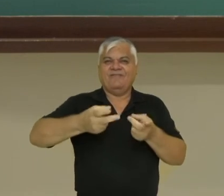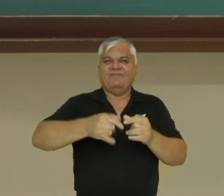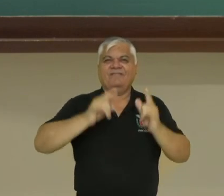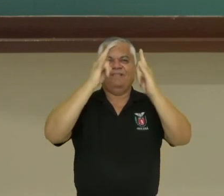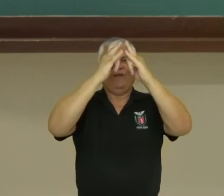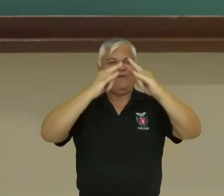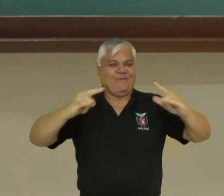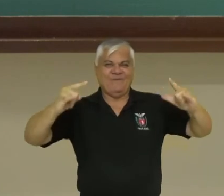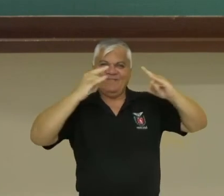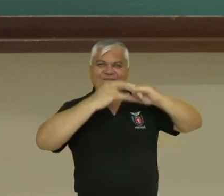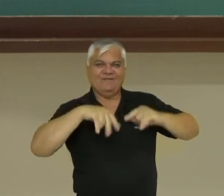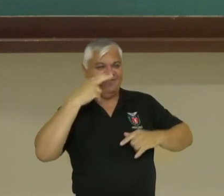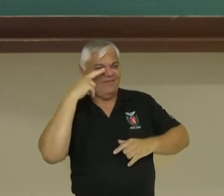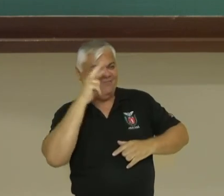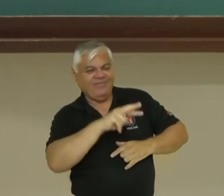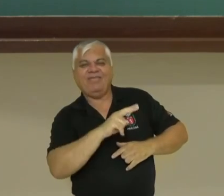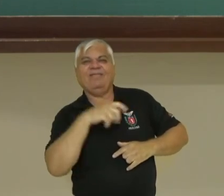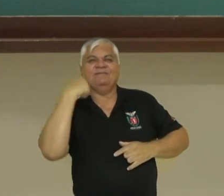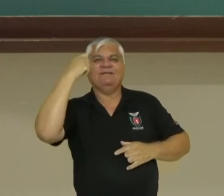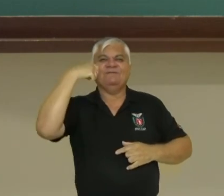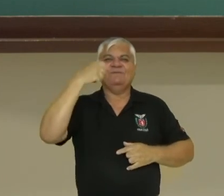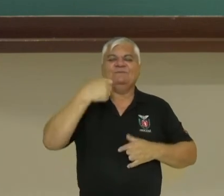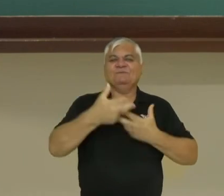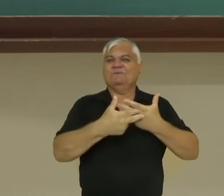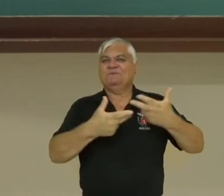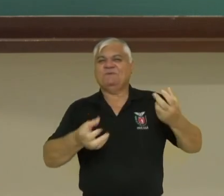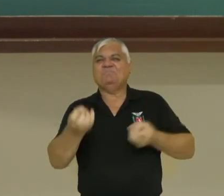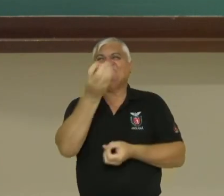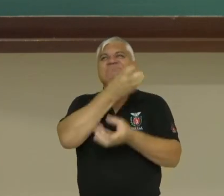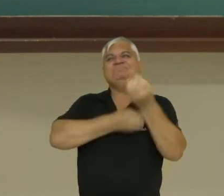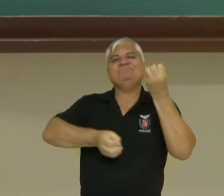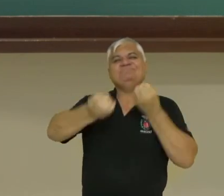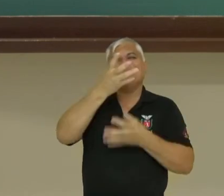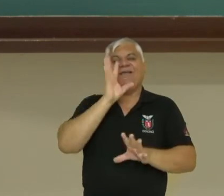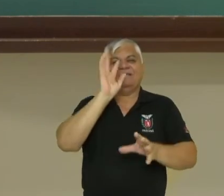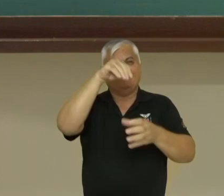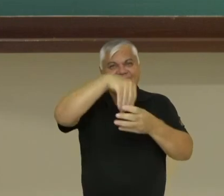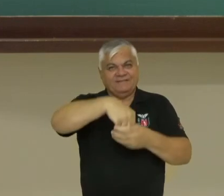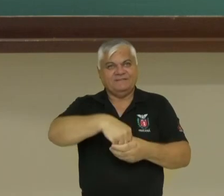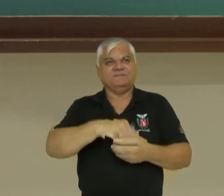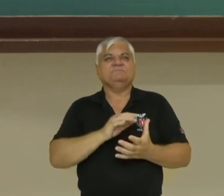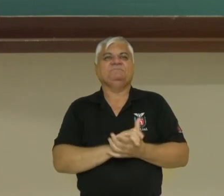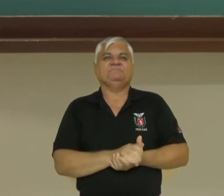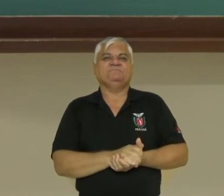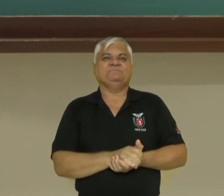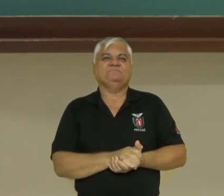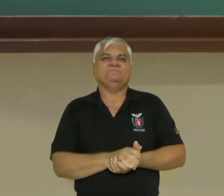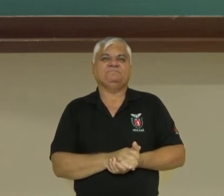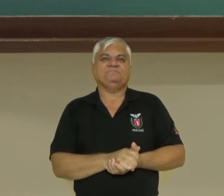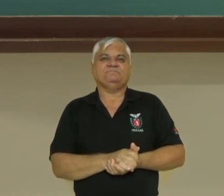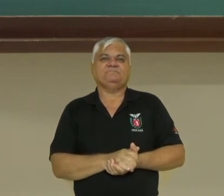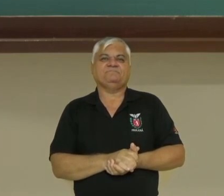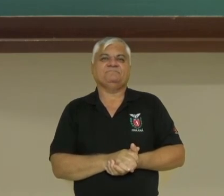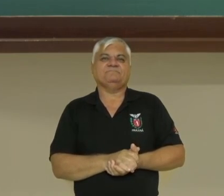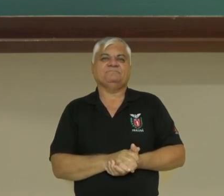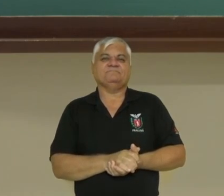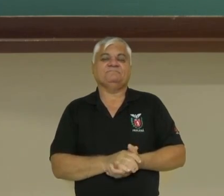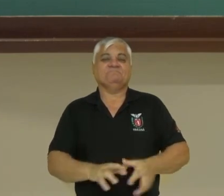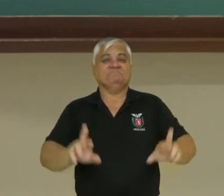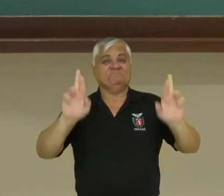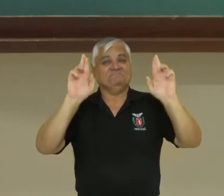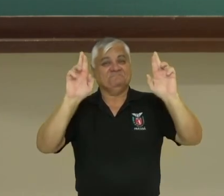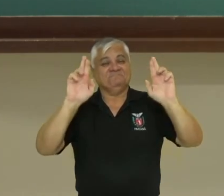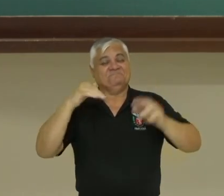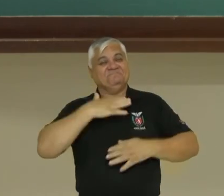né? Pra gente ver o show ali no picadeiro, né? Que é onde a arte do circo acontece. Espero que vocês